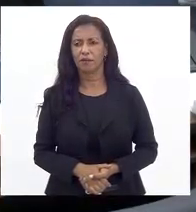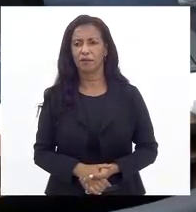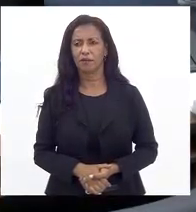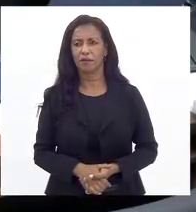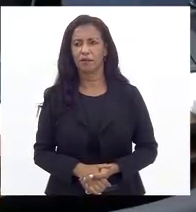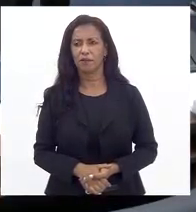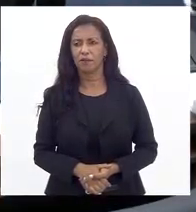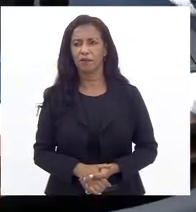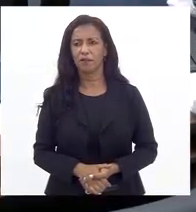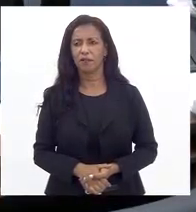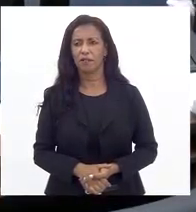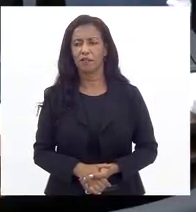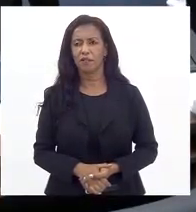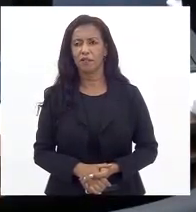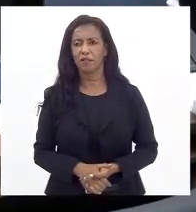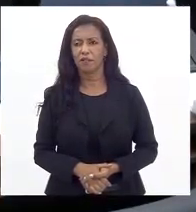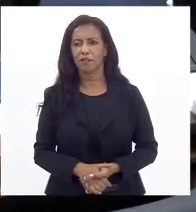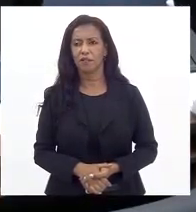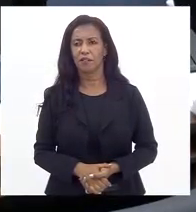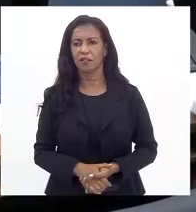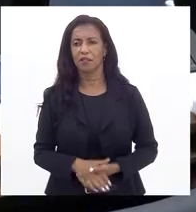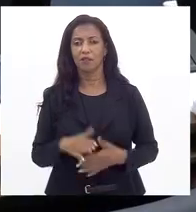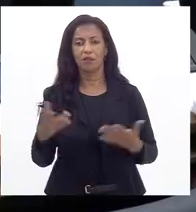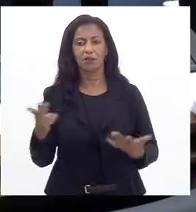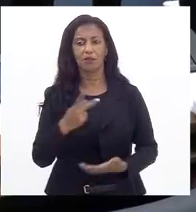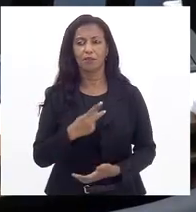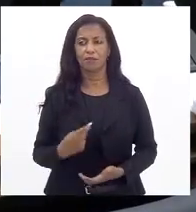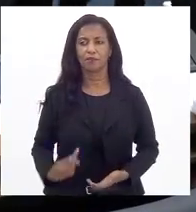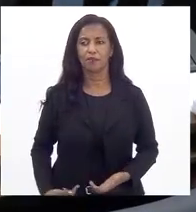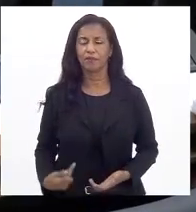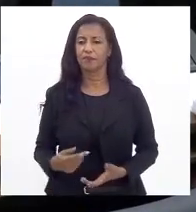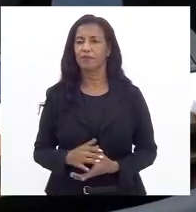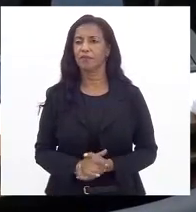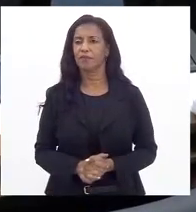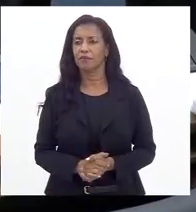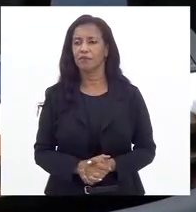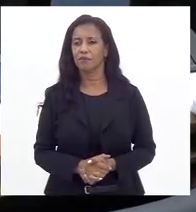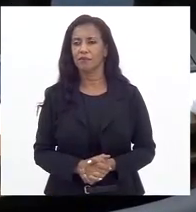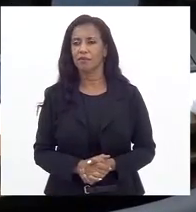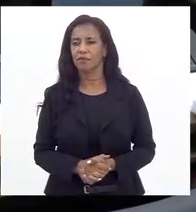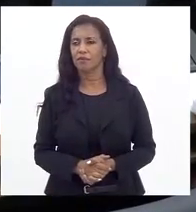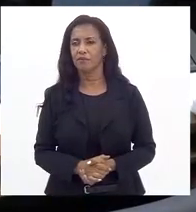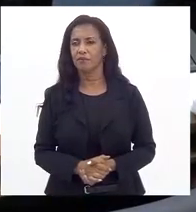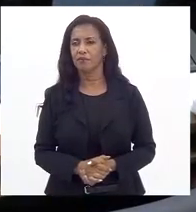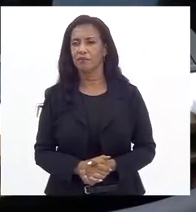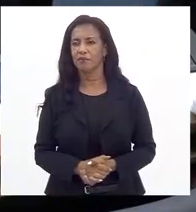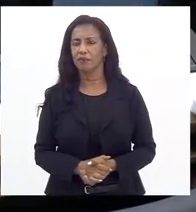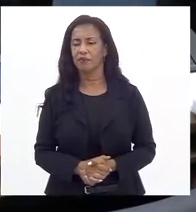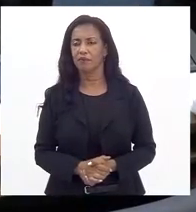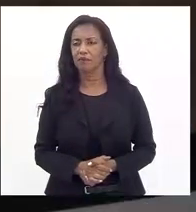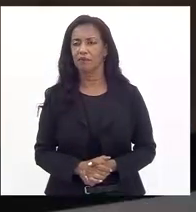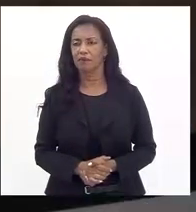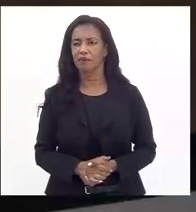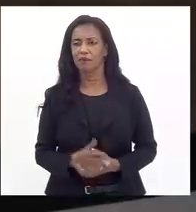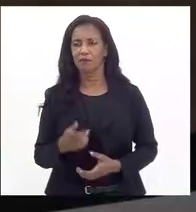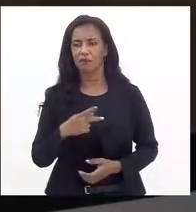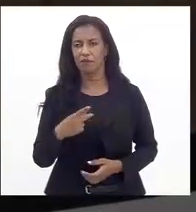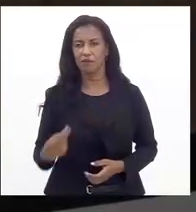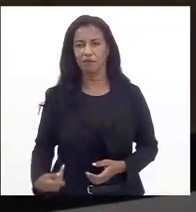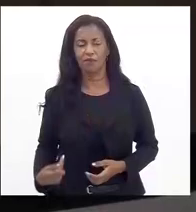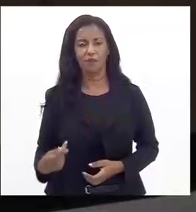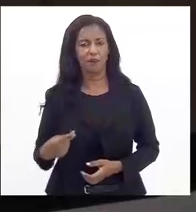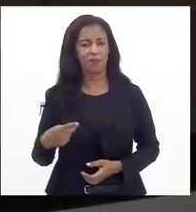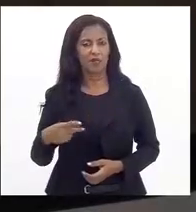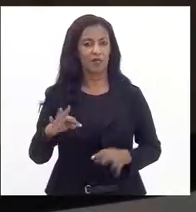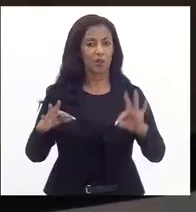Presidente coautoria também Carlos minc dente o microfone tá horrível senhor presidente